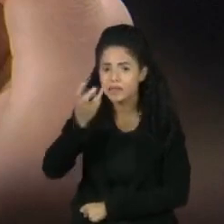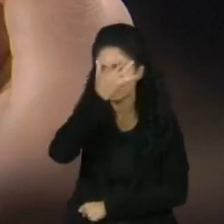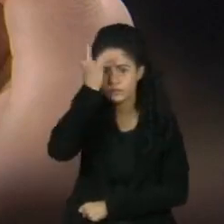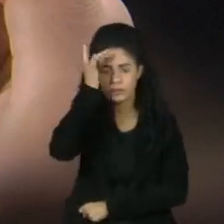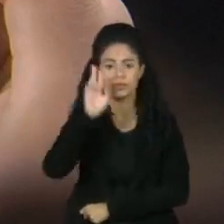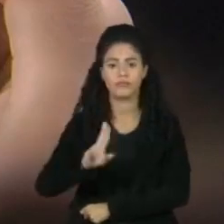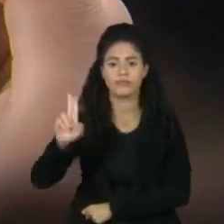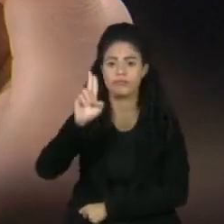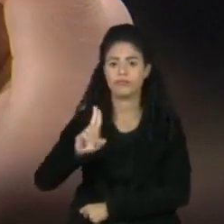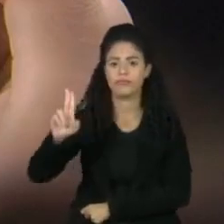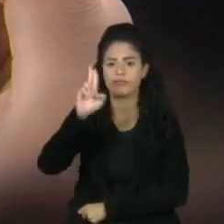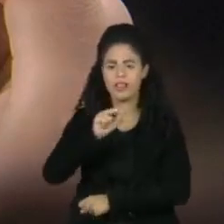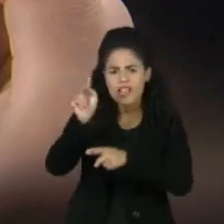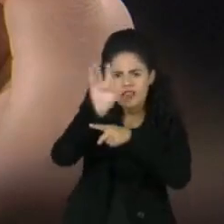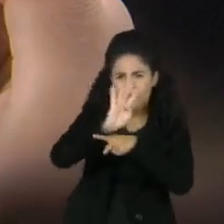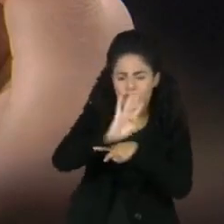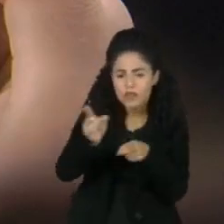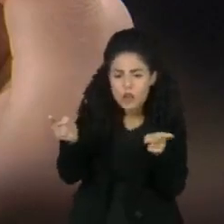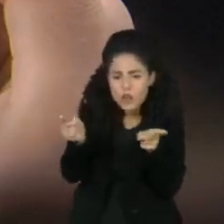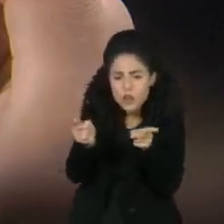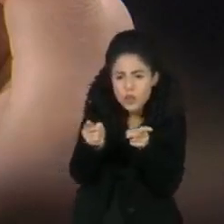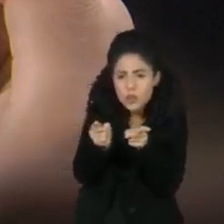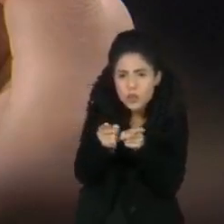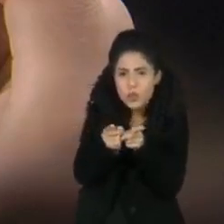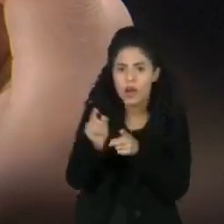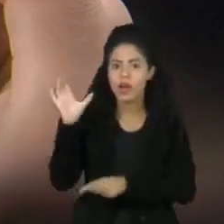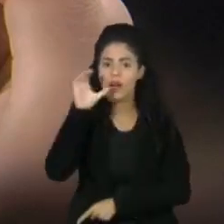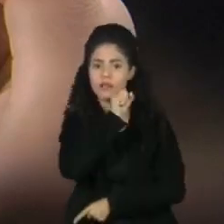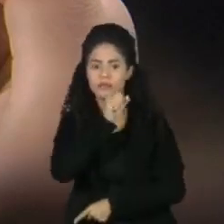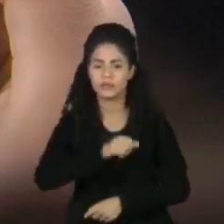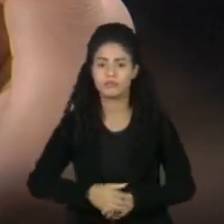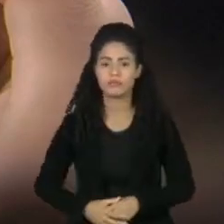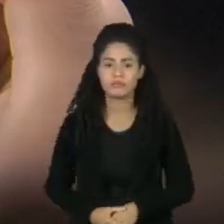mundo. Vídeos curtos, edição rápida.